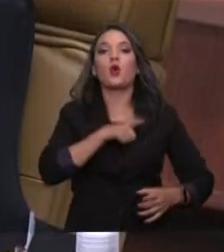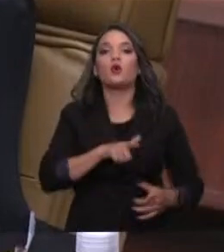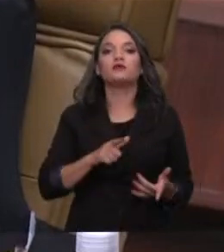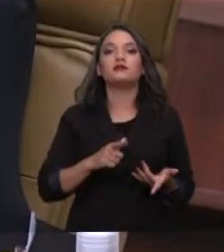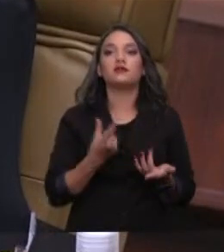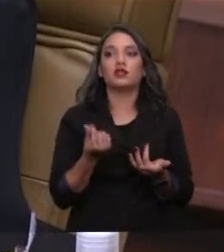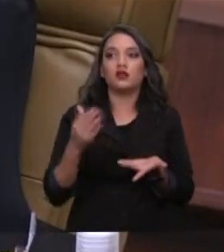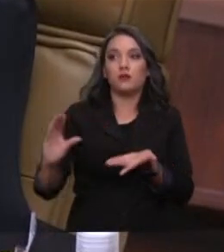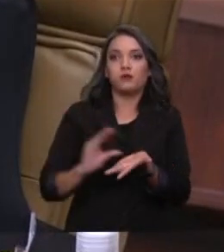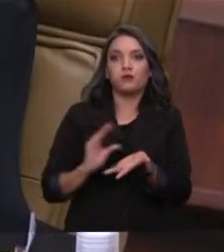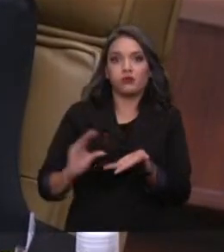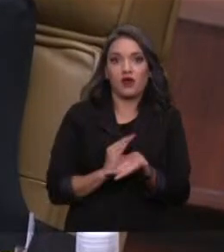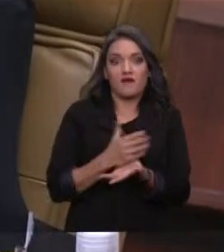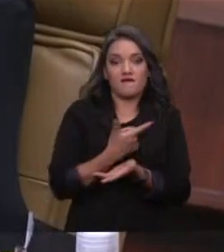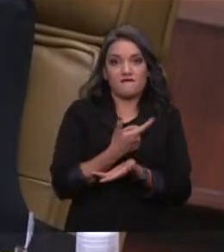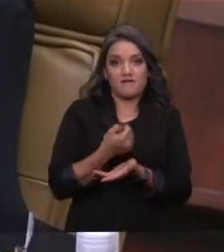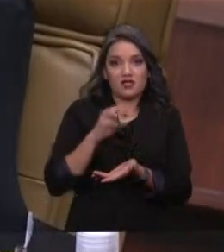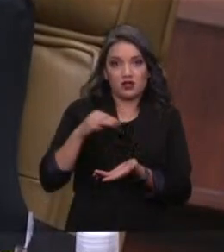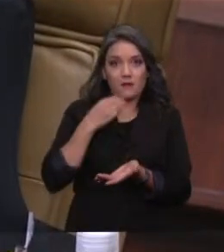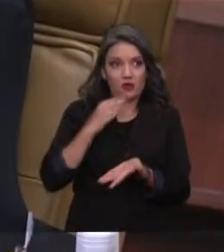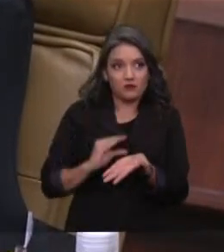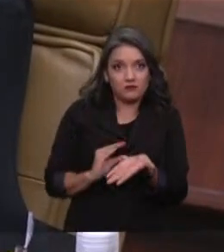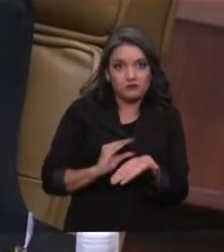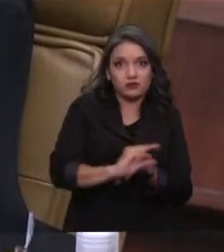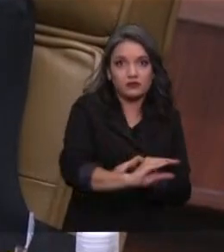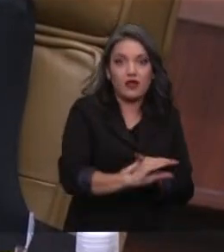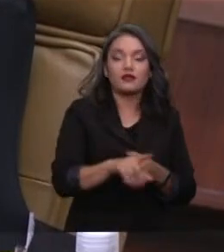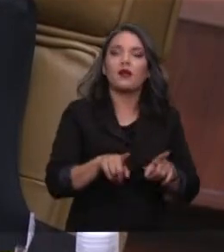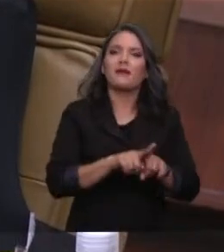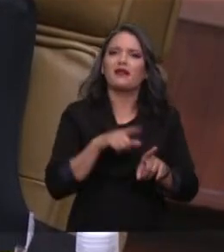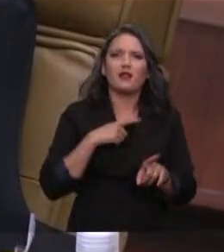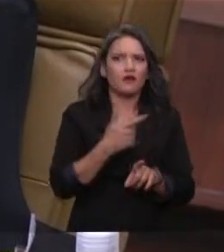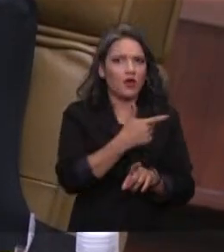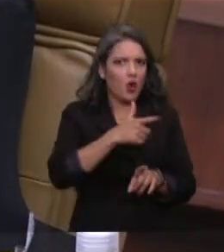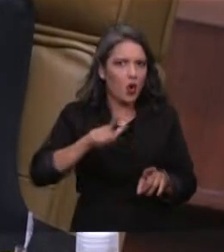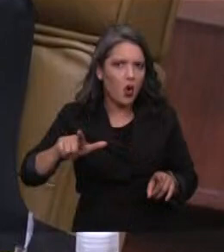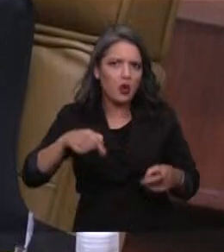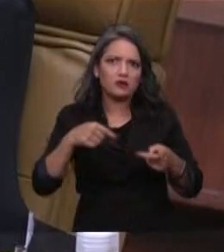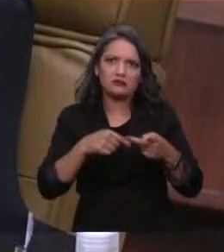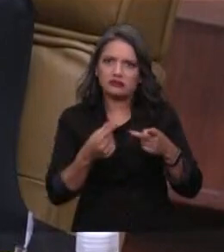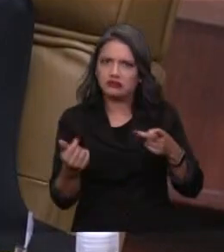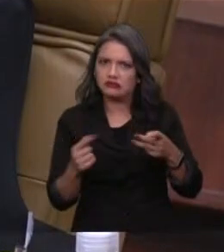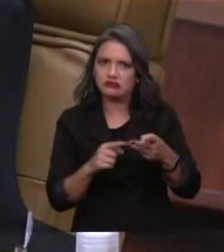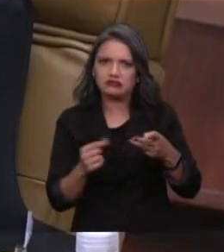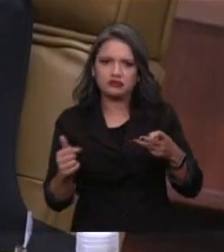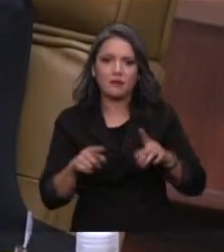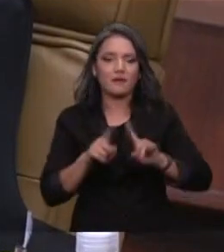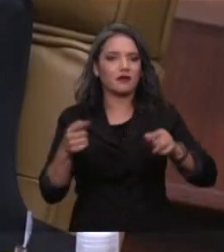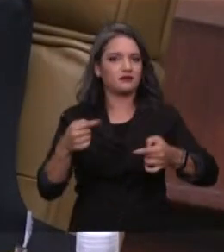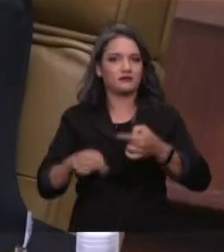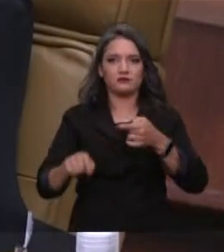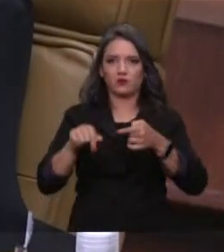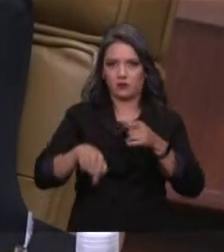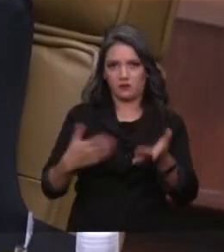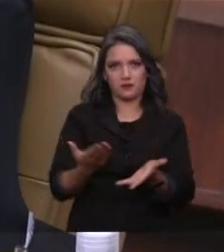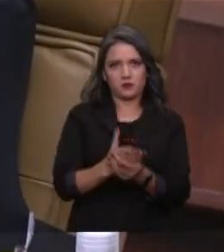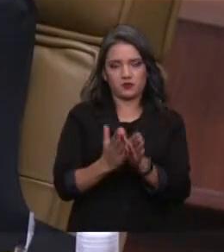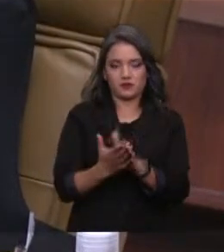Esses recursos de 20 milhões de reais, assim como tiveram outros recursos, que não é o caso desta ação aqui agora.